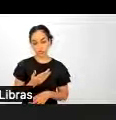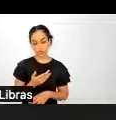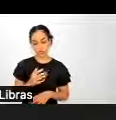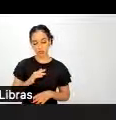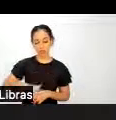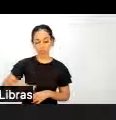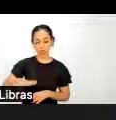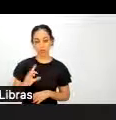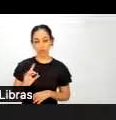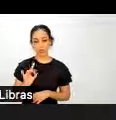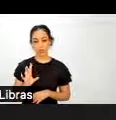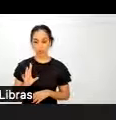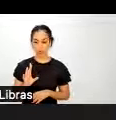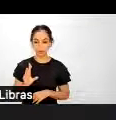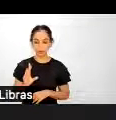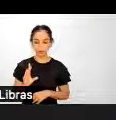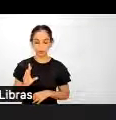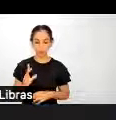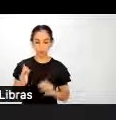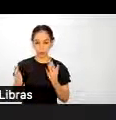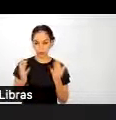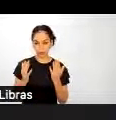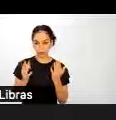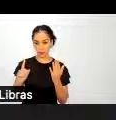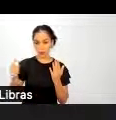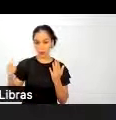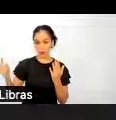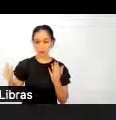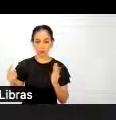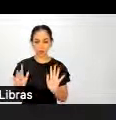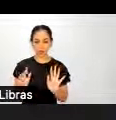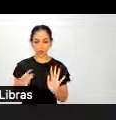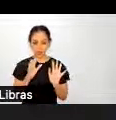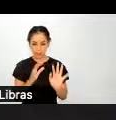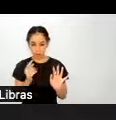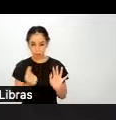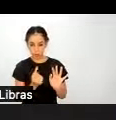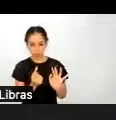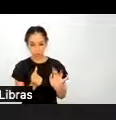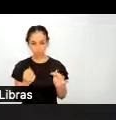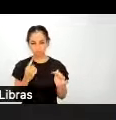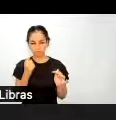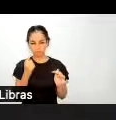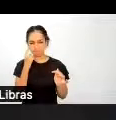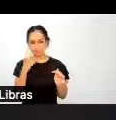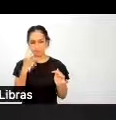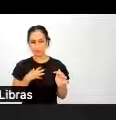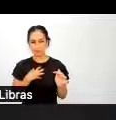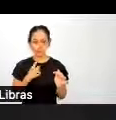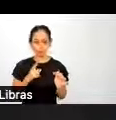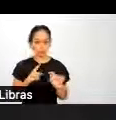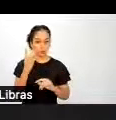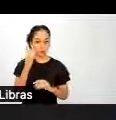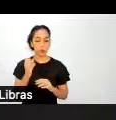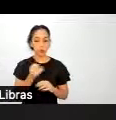só serve em comparação aos outros. Assim, ele não faz muito sentido isoladamente. Não se sabe quantos metros quadrados tem ali